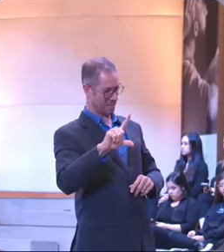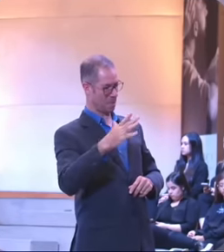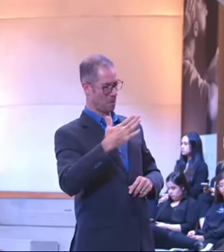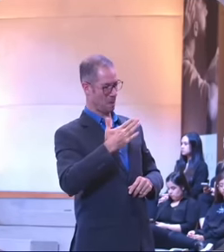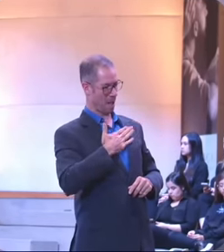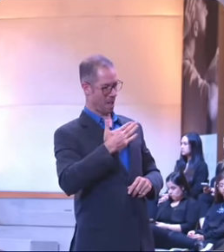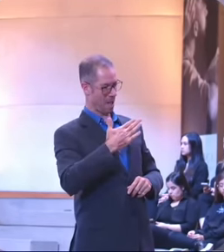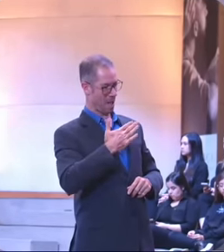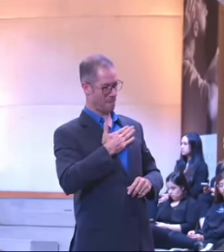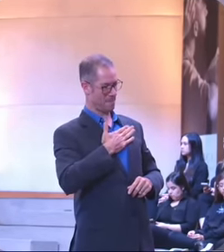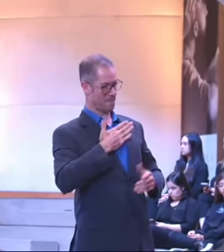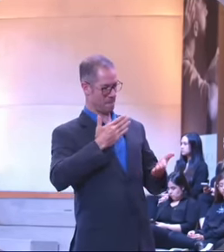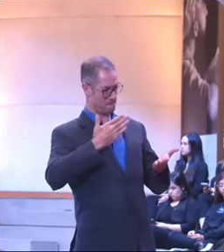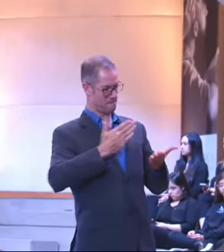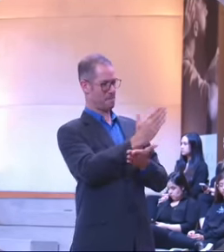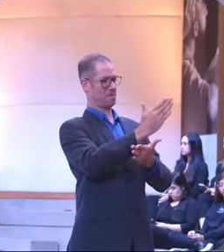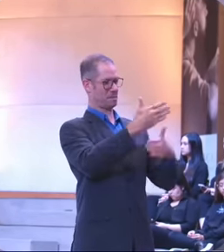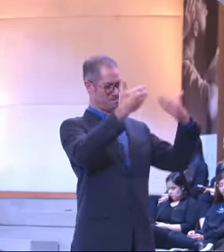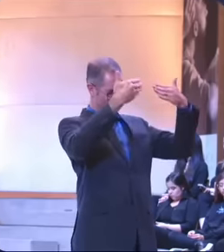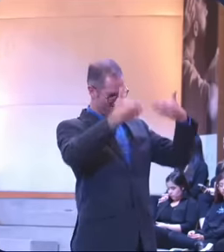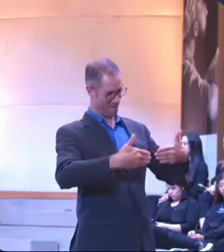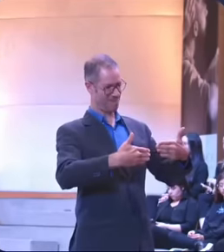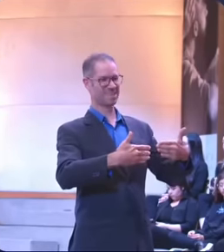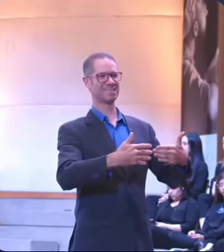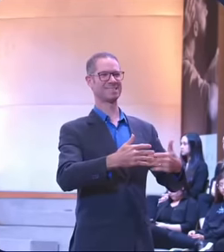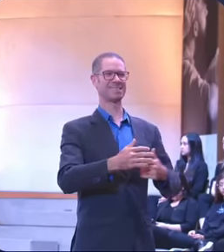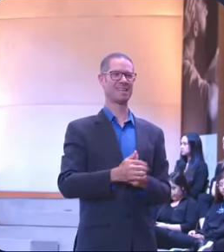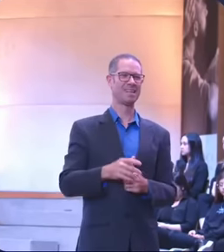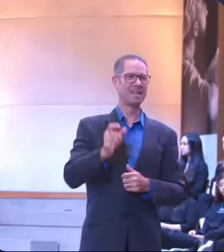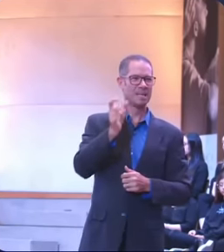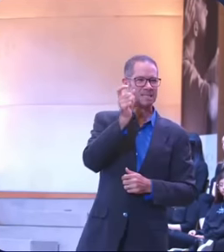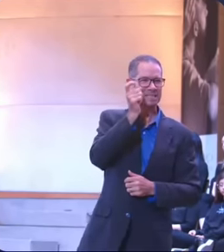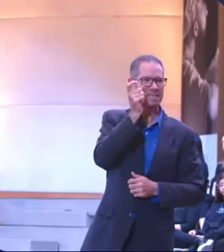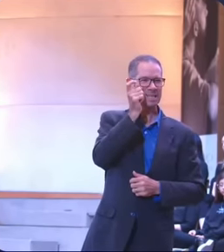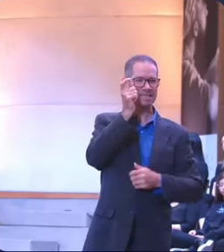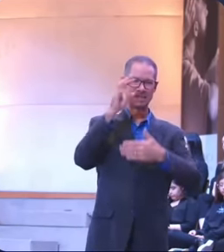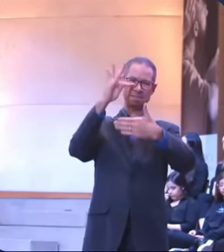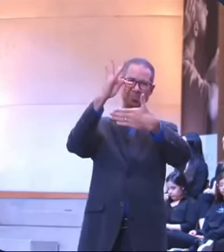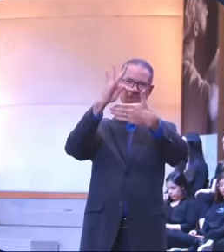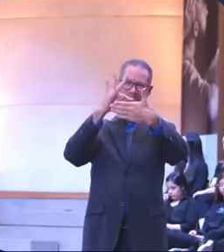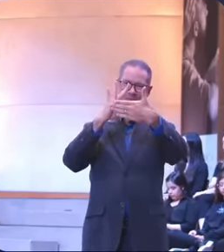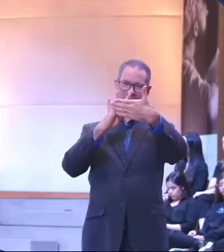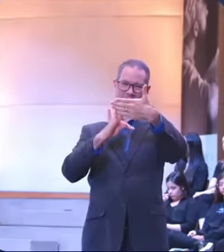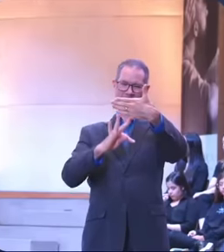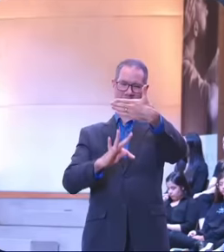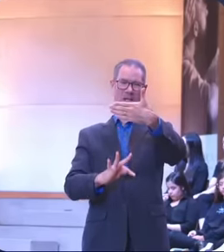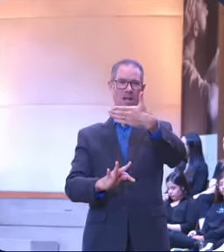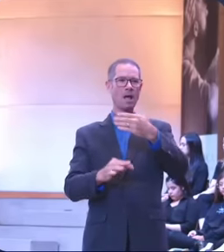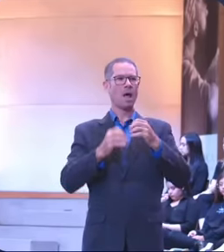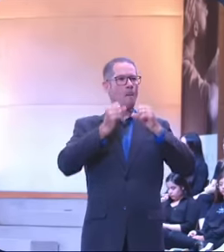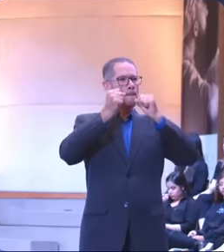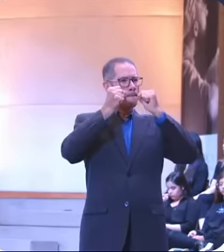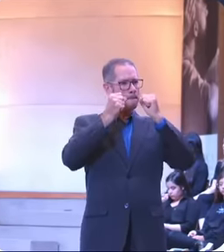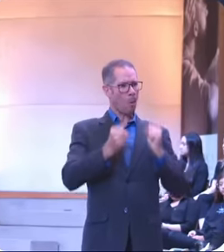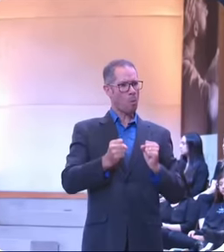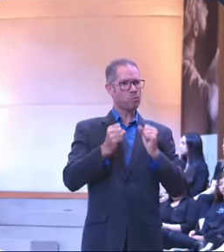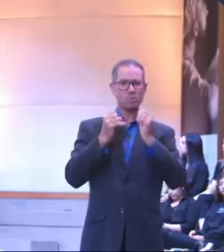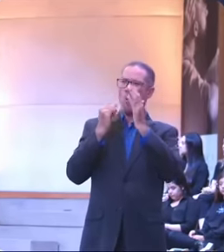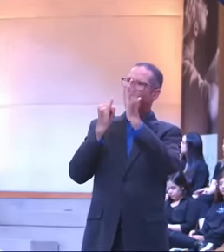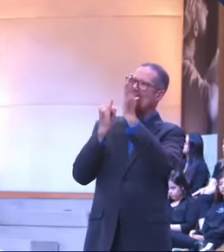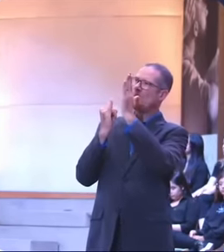minha aprovação. É interessante que esse texto vai dizer para a gente do poder da